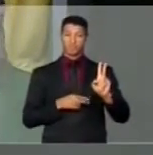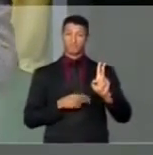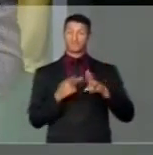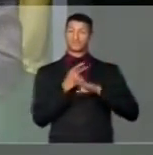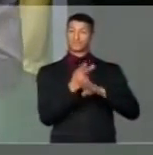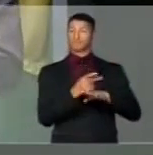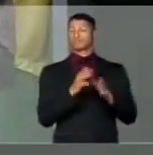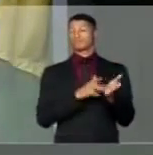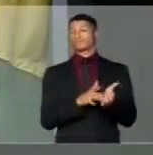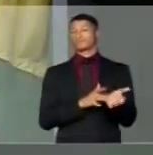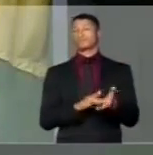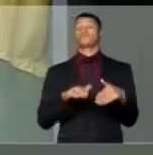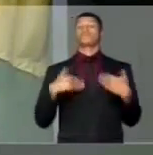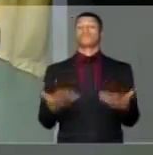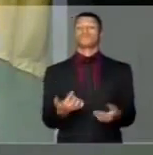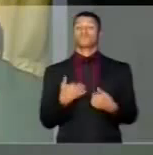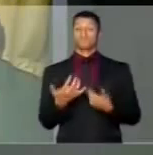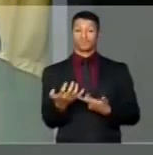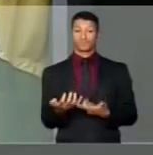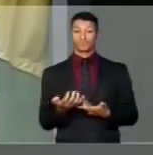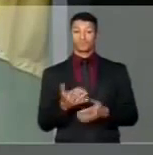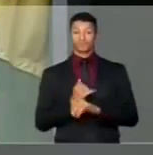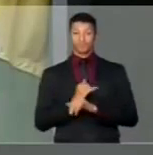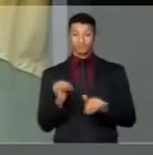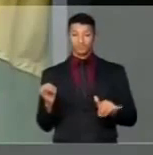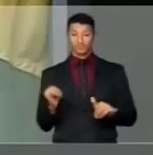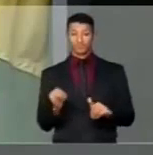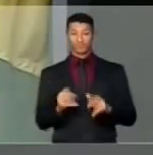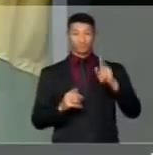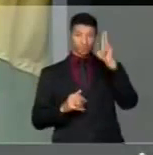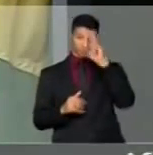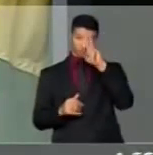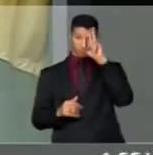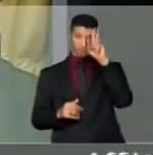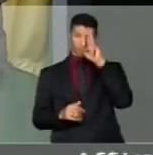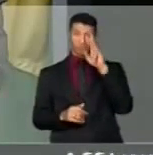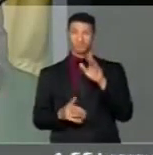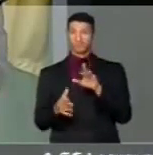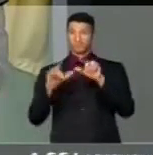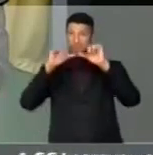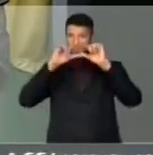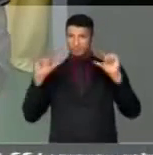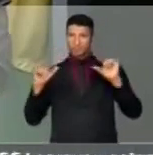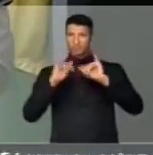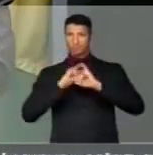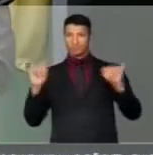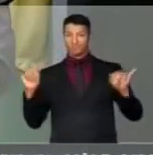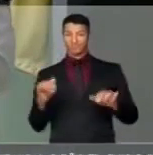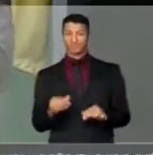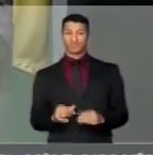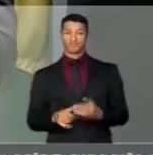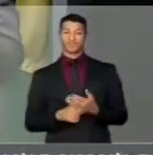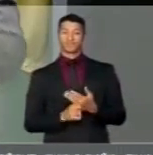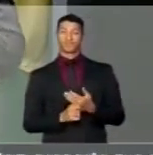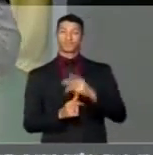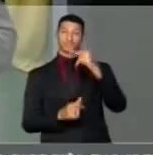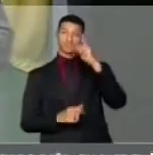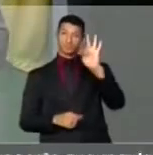procurando se enganar. E aí eu quero aqui lembrar uma grande frase que foi dita uma vez: o